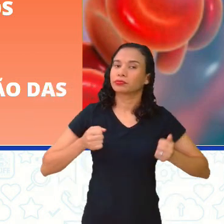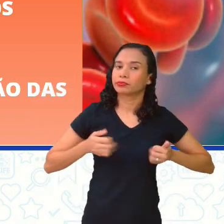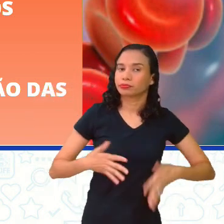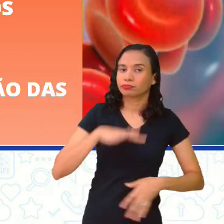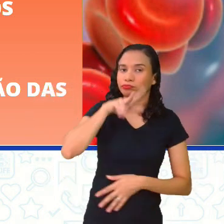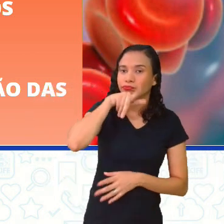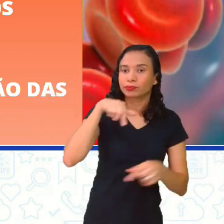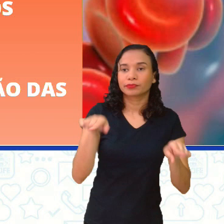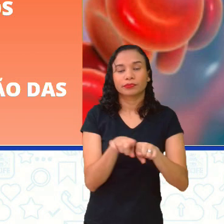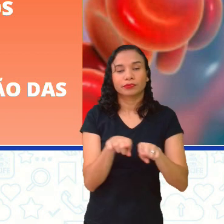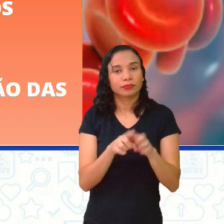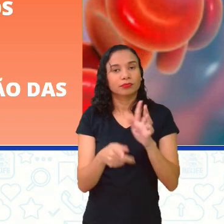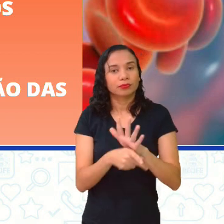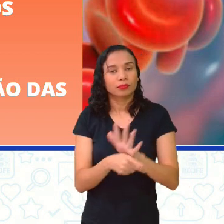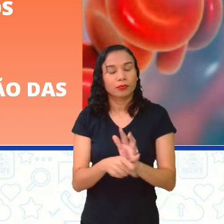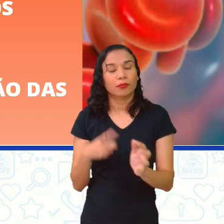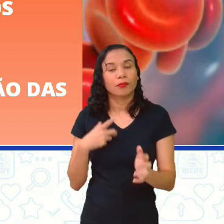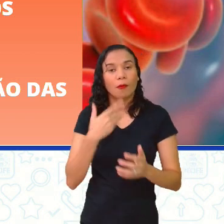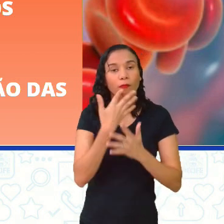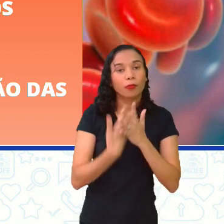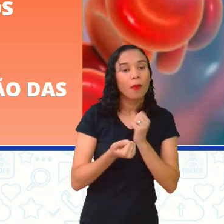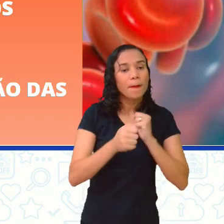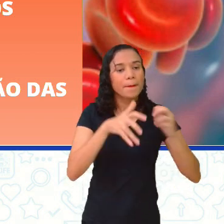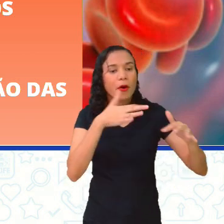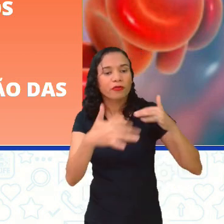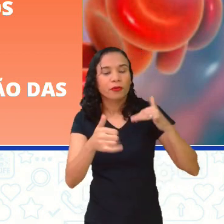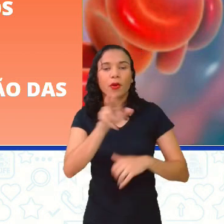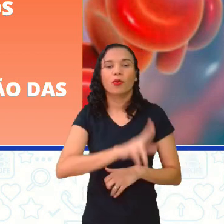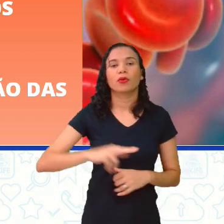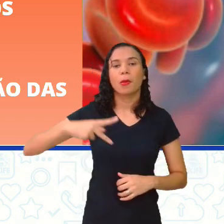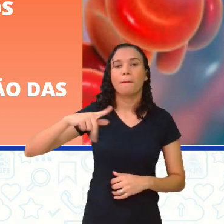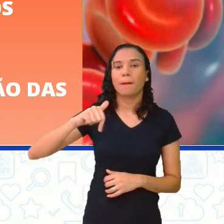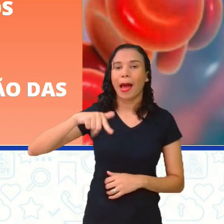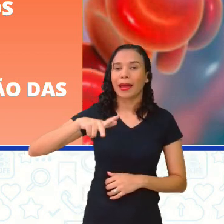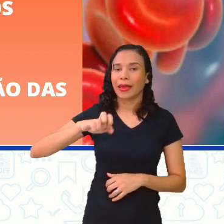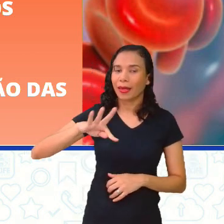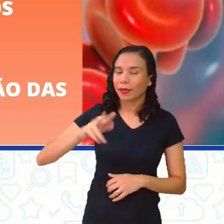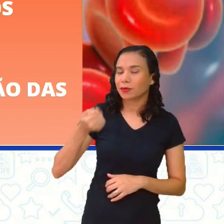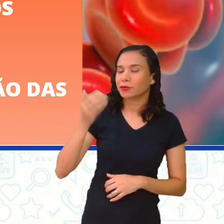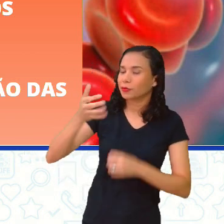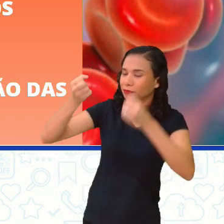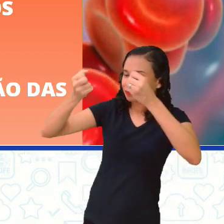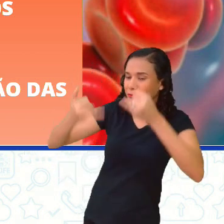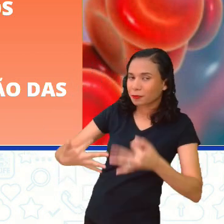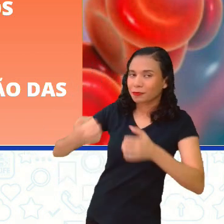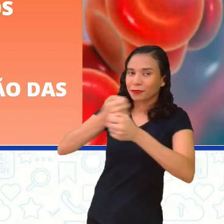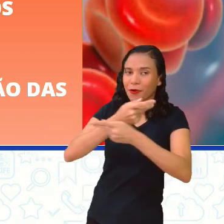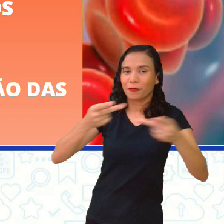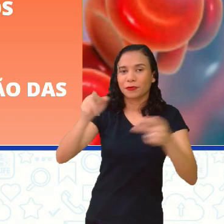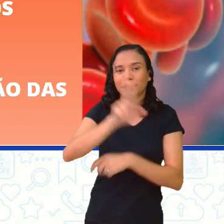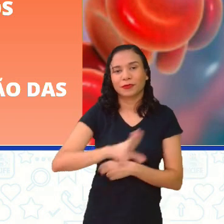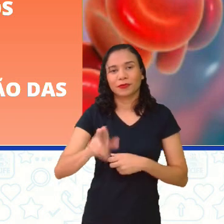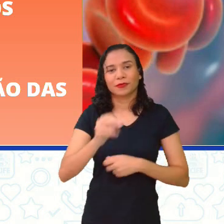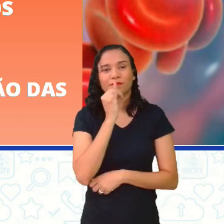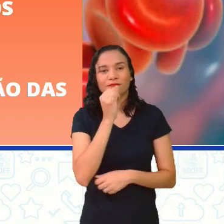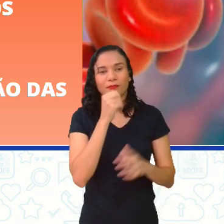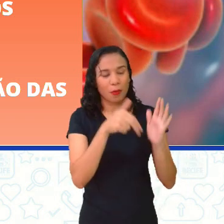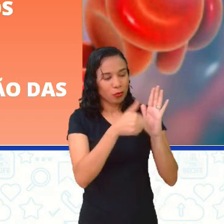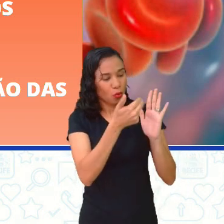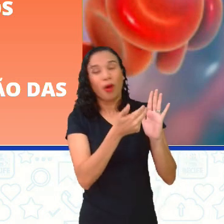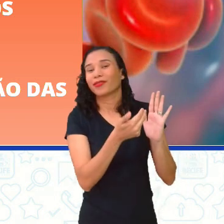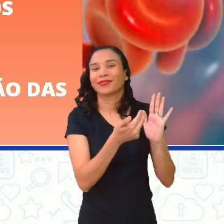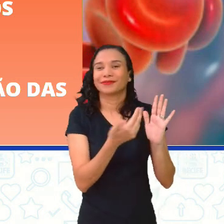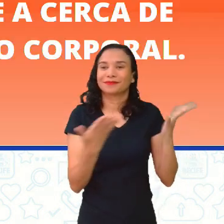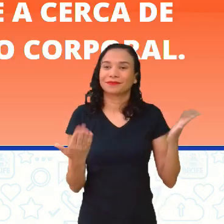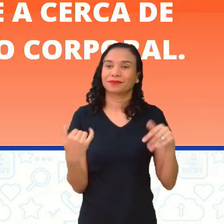A coagulação sanguínea por meio da ação das plaquetas, que foi o que eu acabei de explicar através daquele exemplo do corte. O que é que